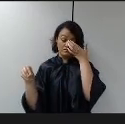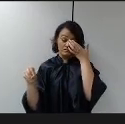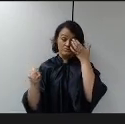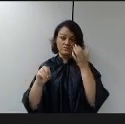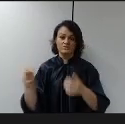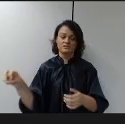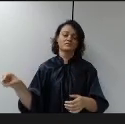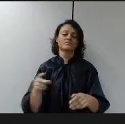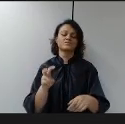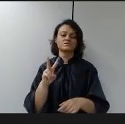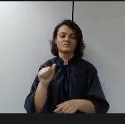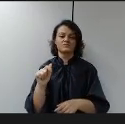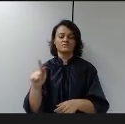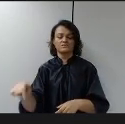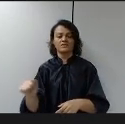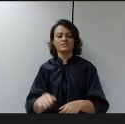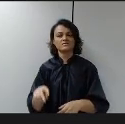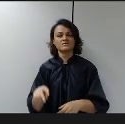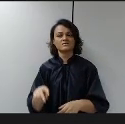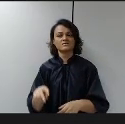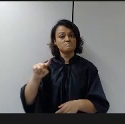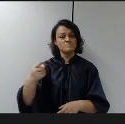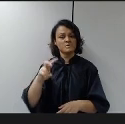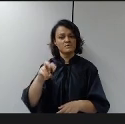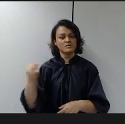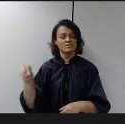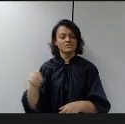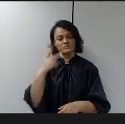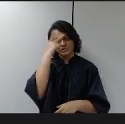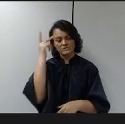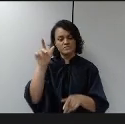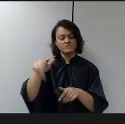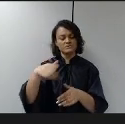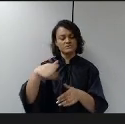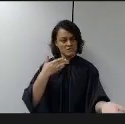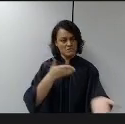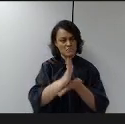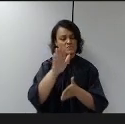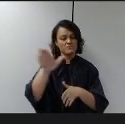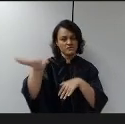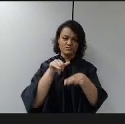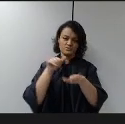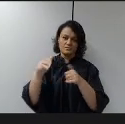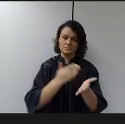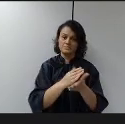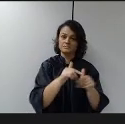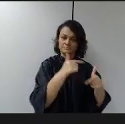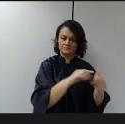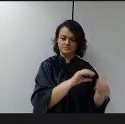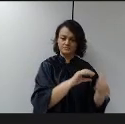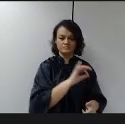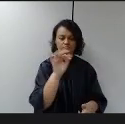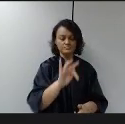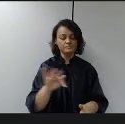candidatos seriam aprovados. Por razão de conveniência, o presidente da República autorizou